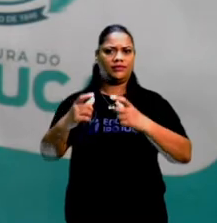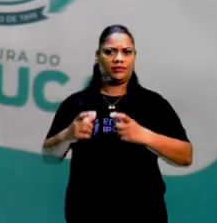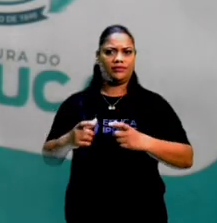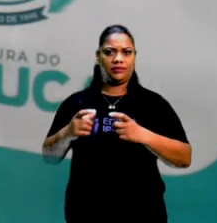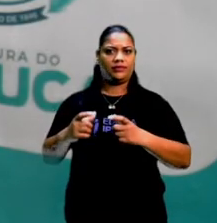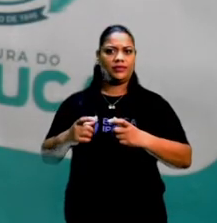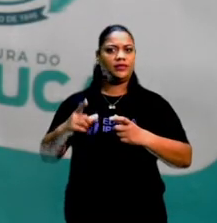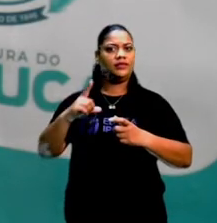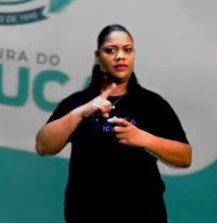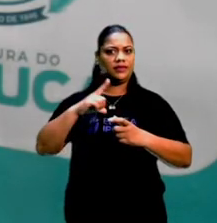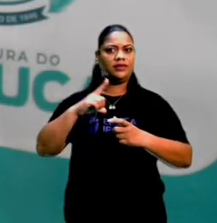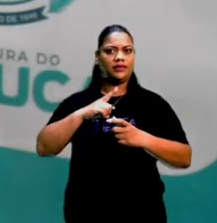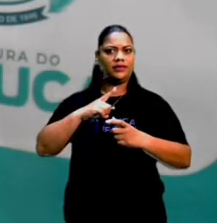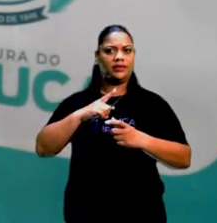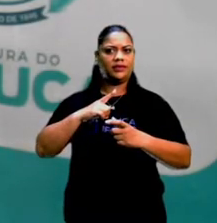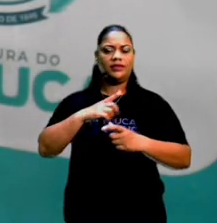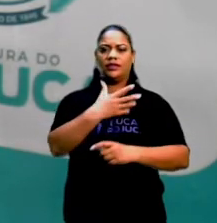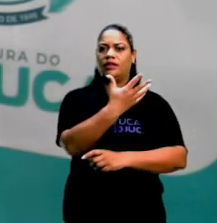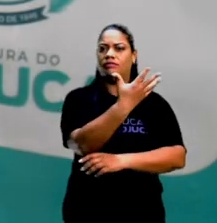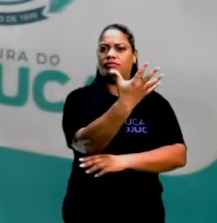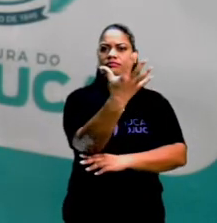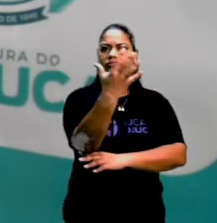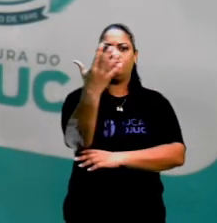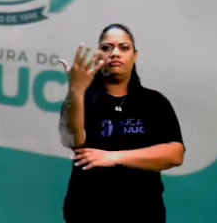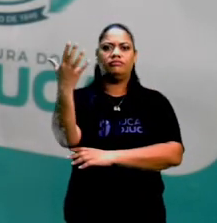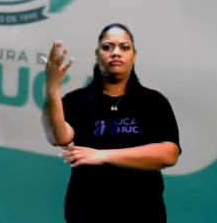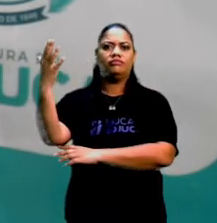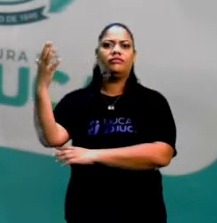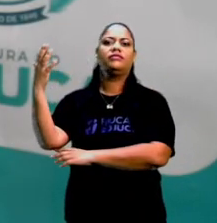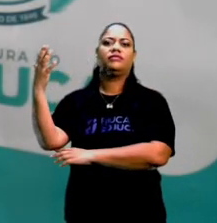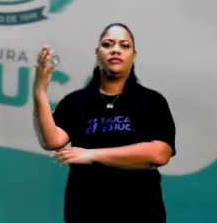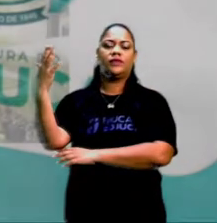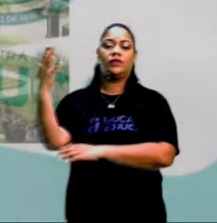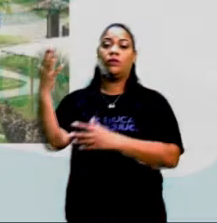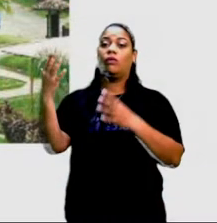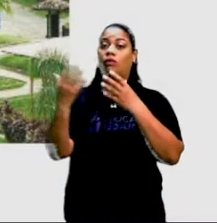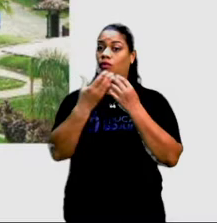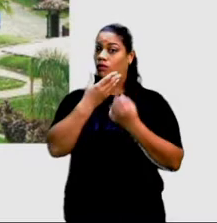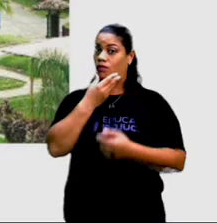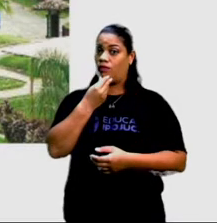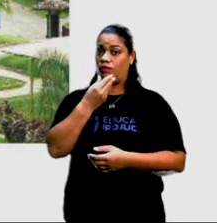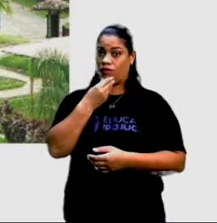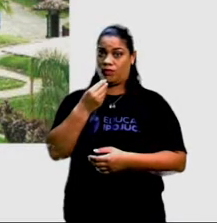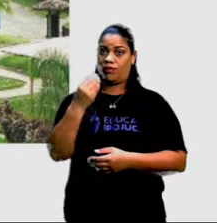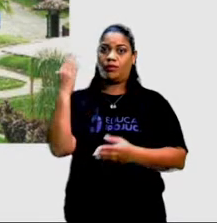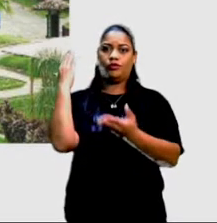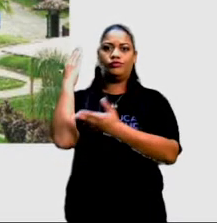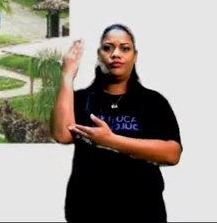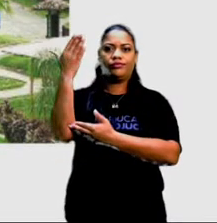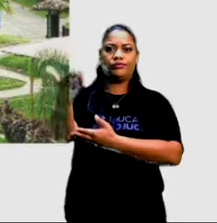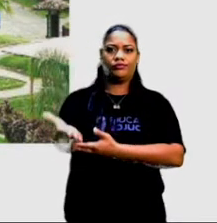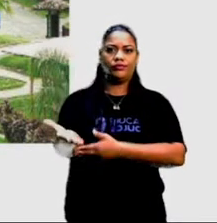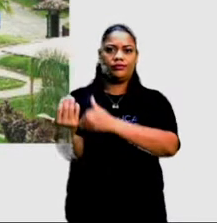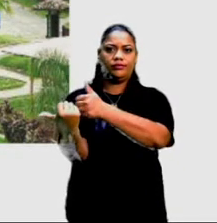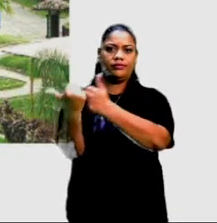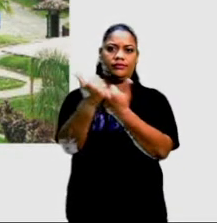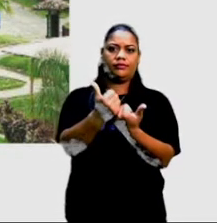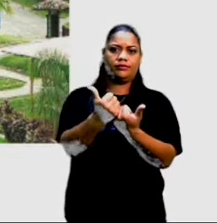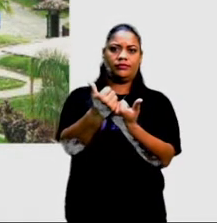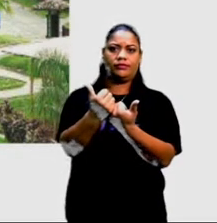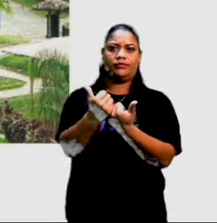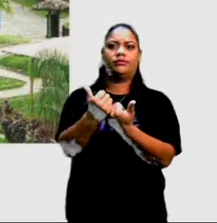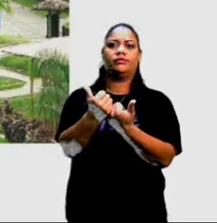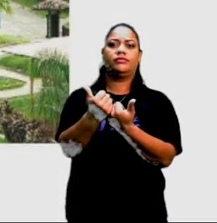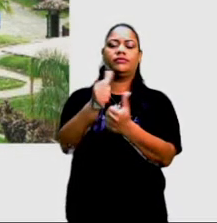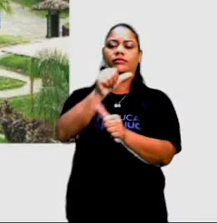havia uma paisagem natural, porém o homem a destruiu e construiu